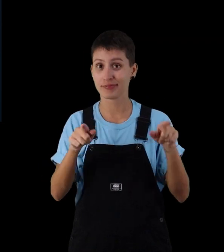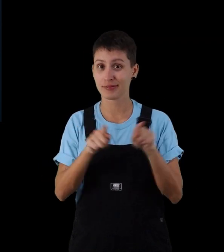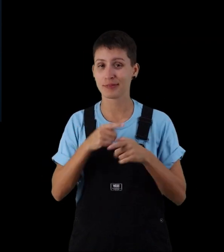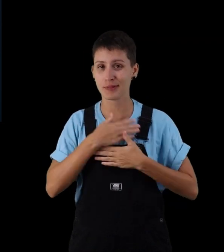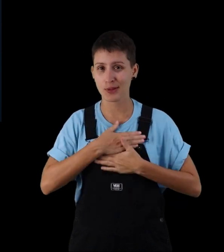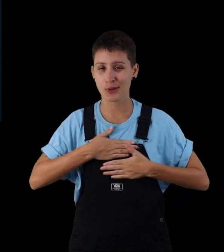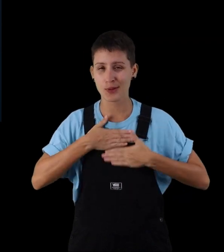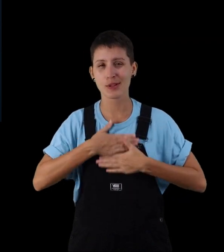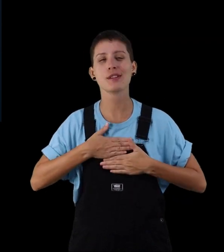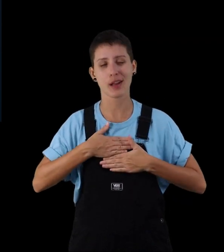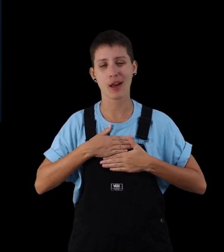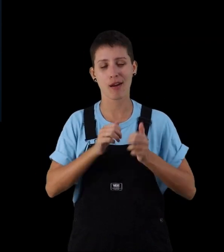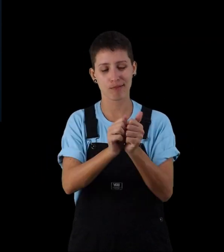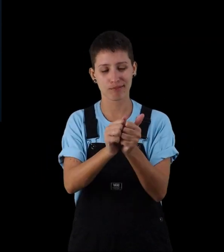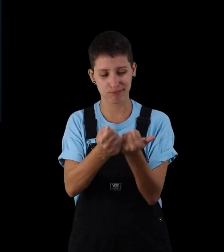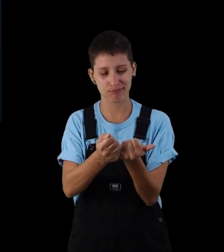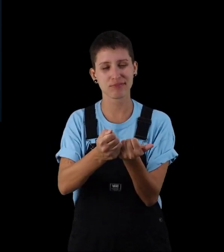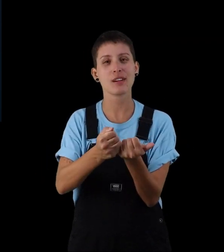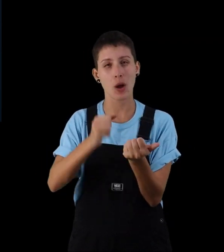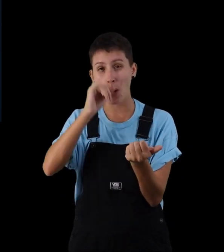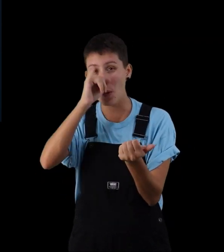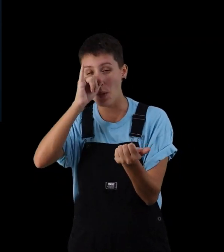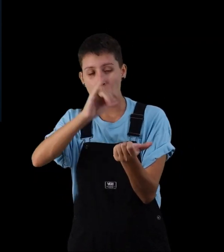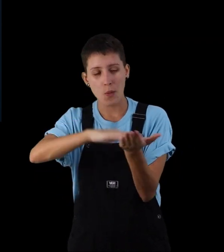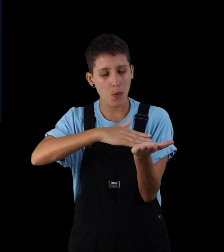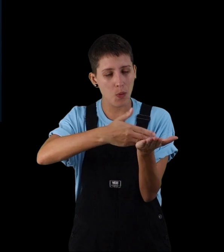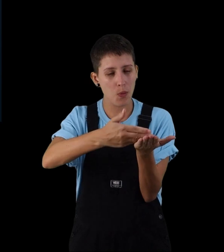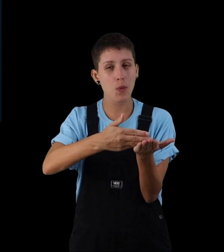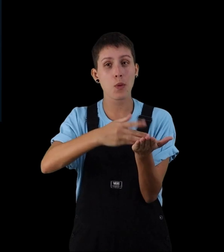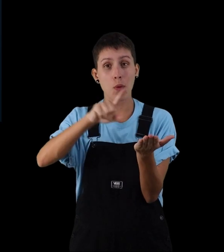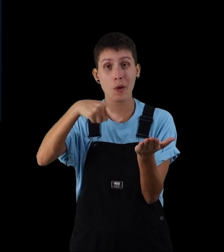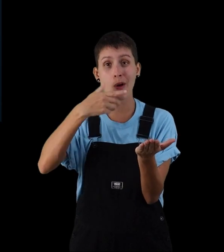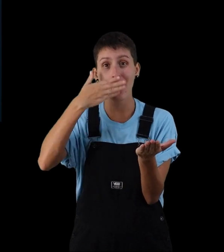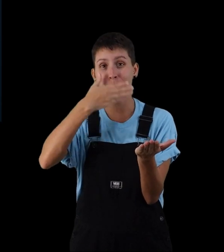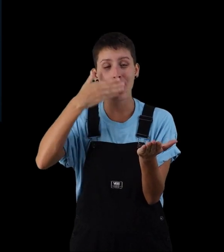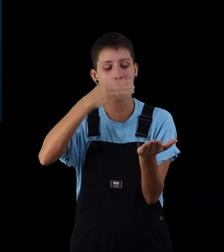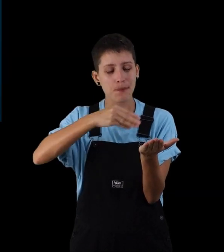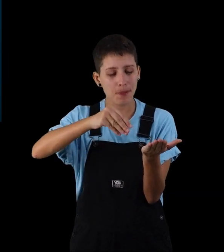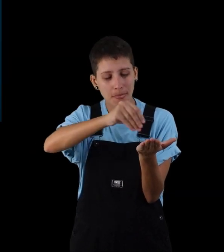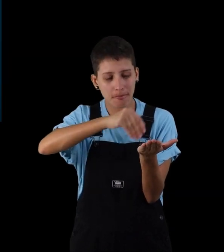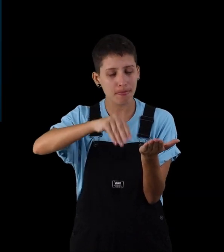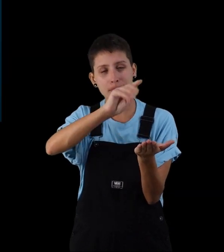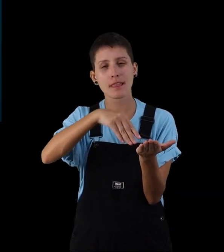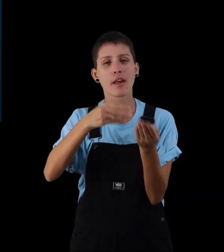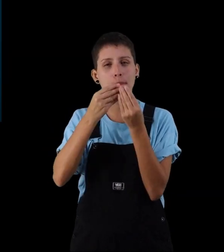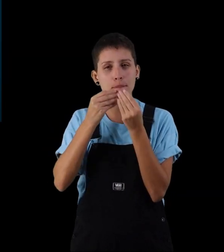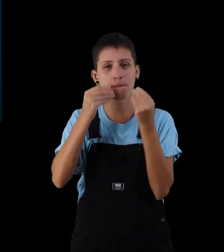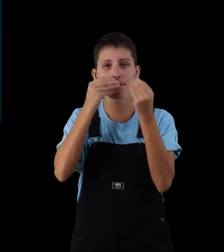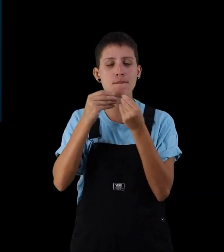tacho. Gostavam também de chimiar o pão com banha de porco e açúcar. Eram